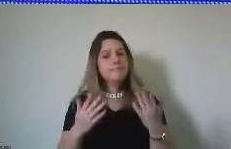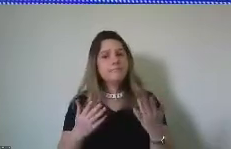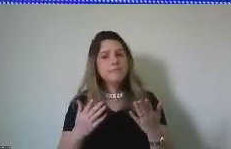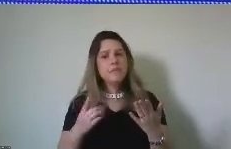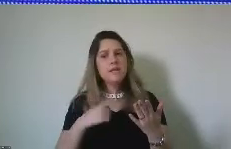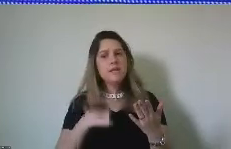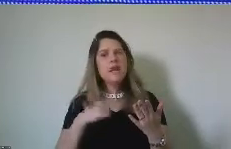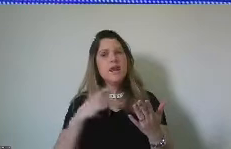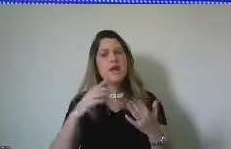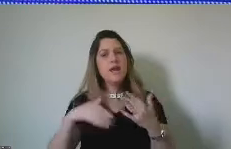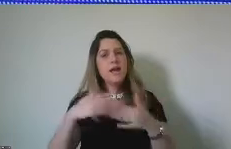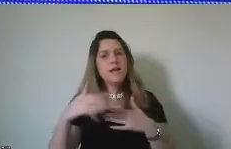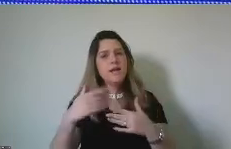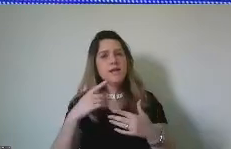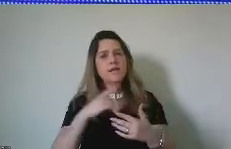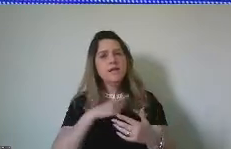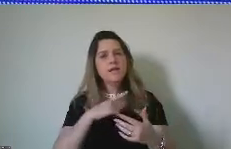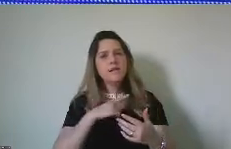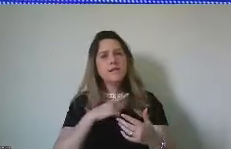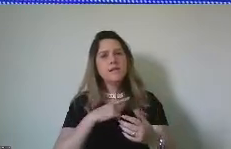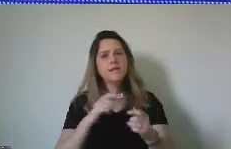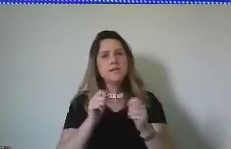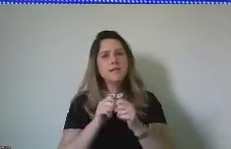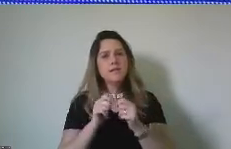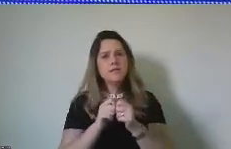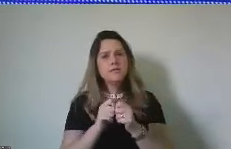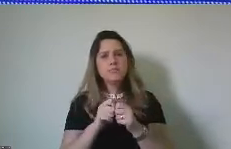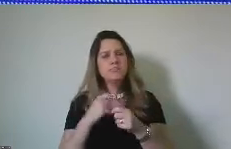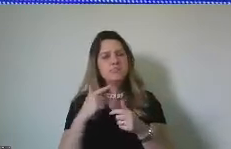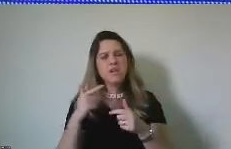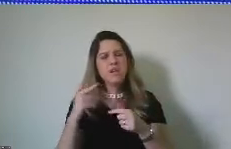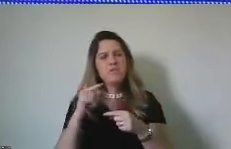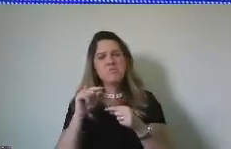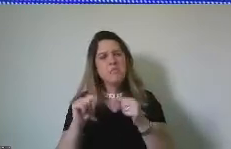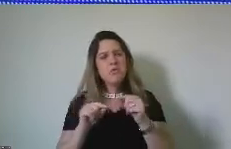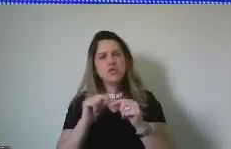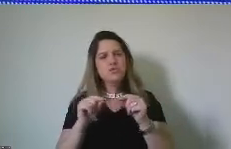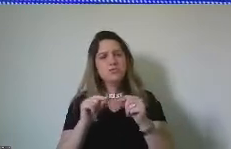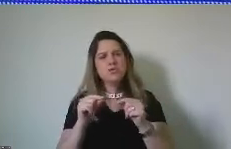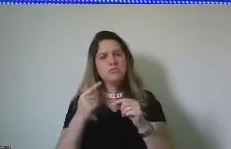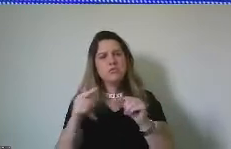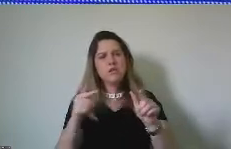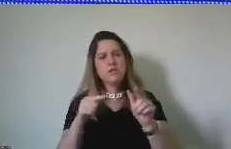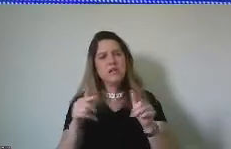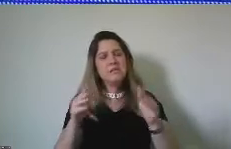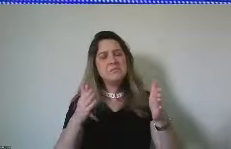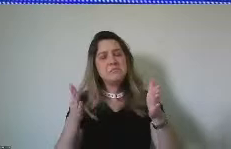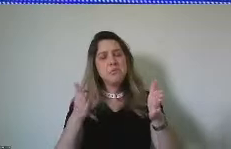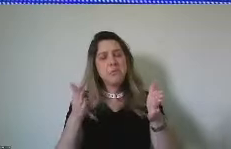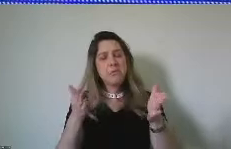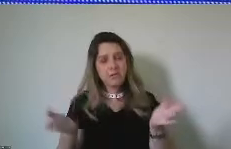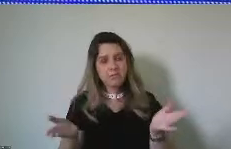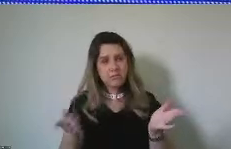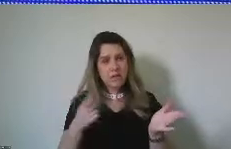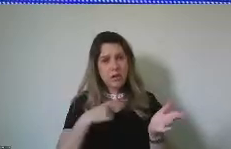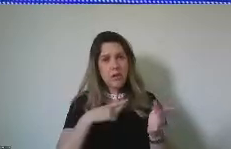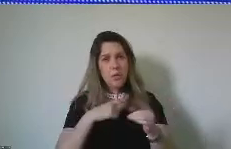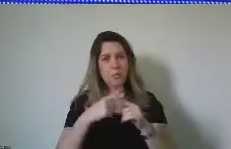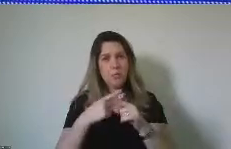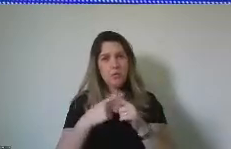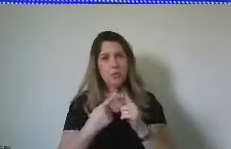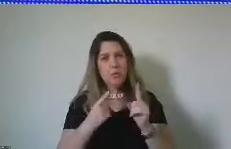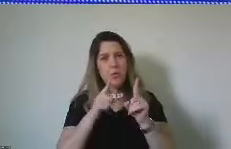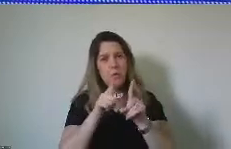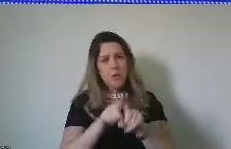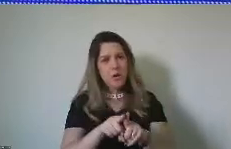e a gente entende que isso vai se manter e não tem motivo nenhum para a gente estar revisando esse momento ainda que a companhia Em algum momento possa